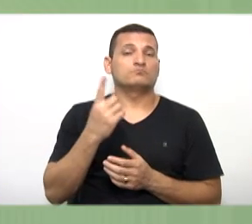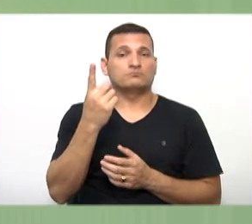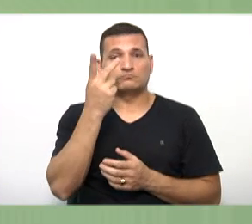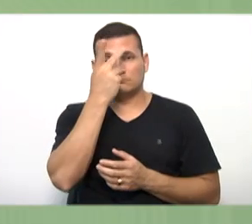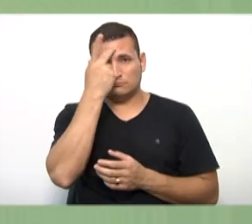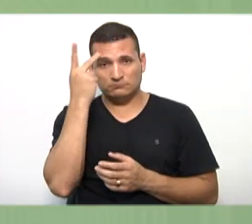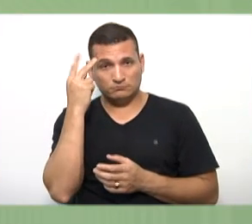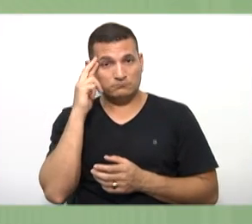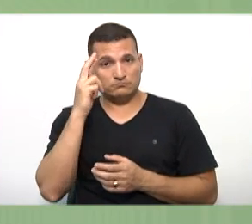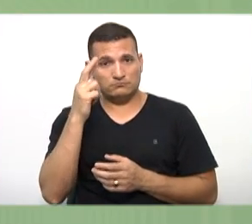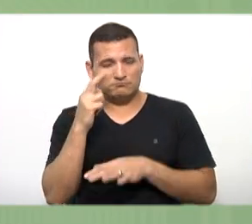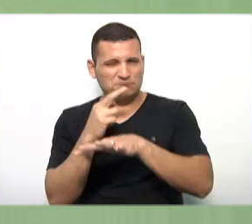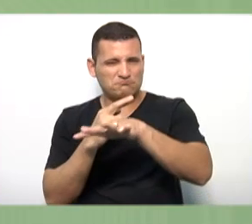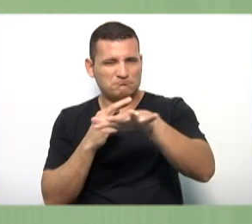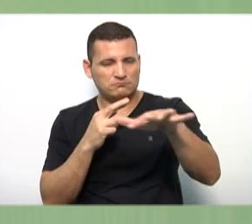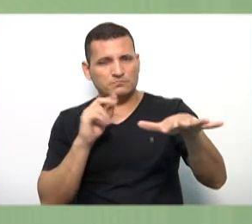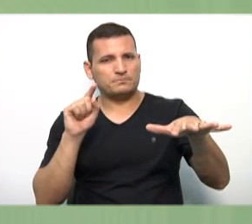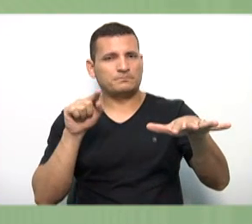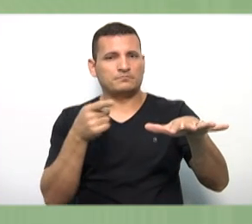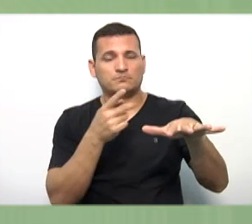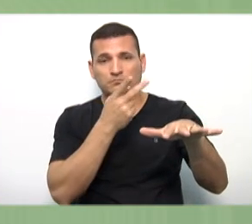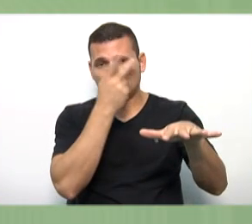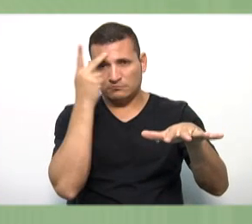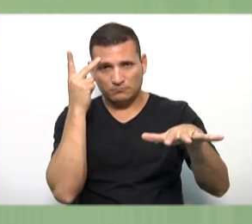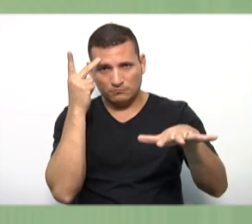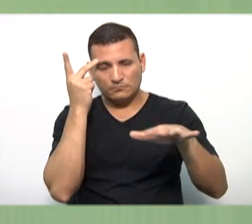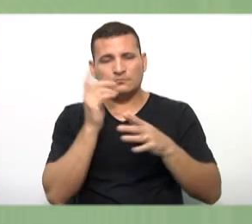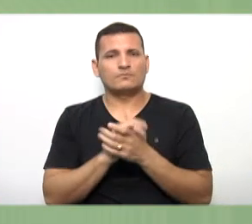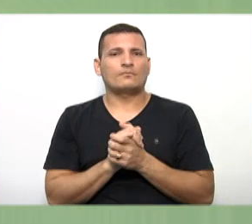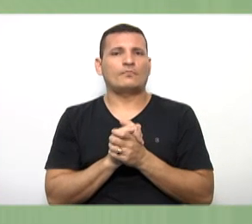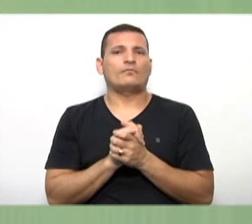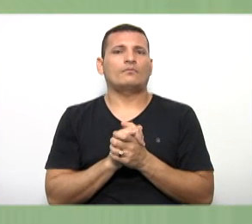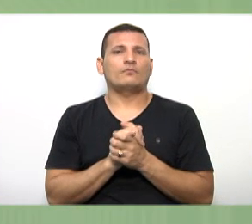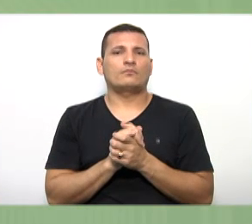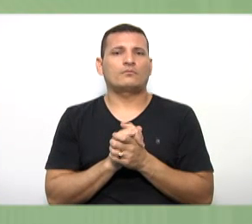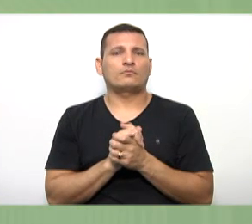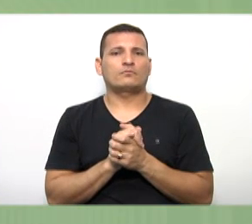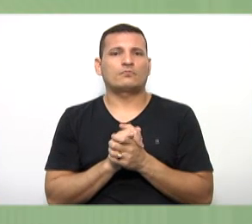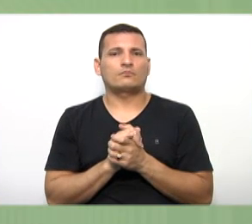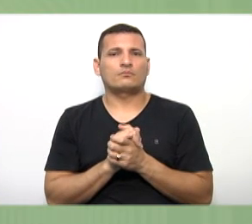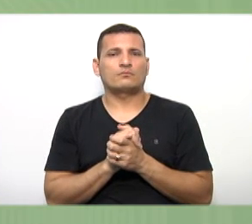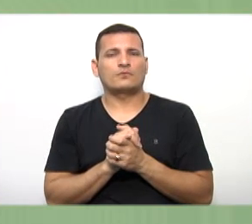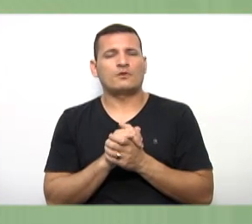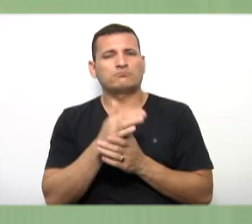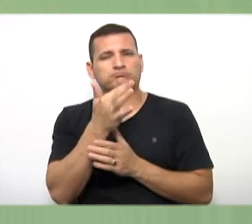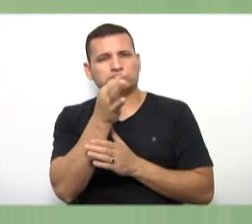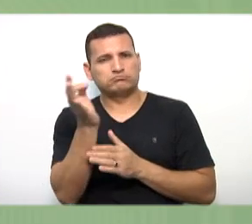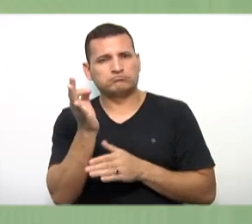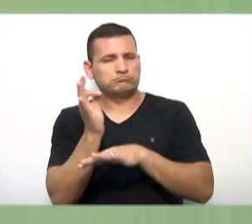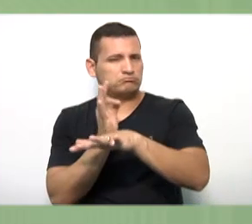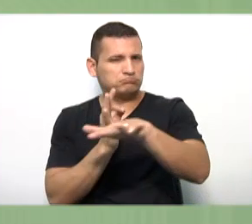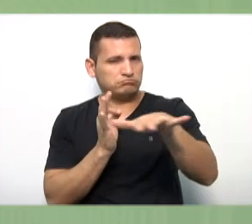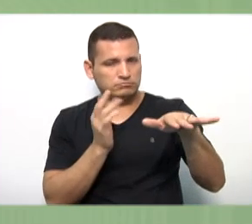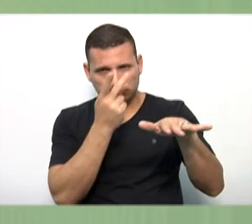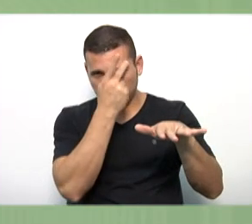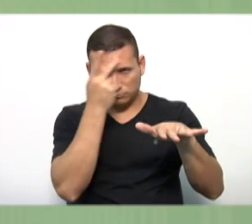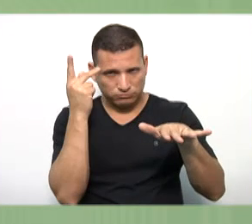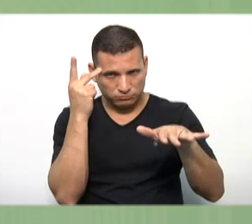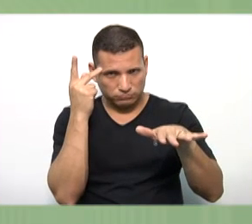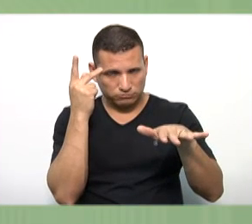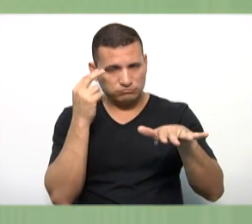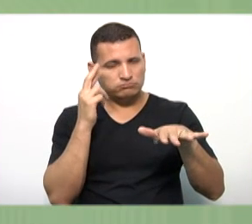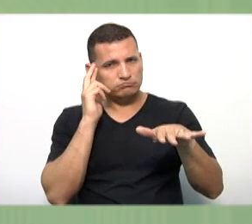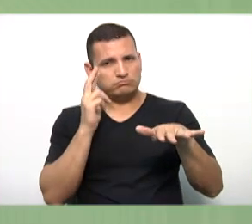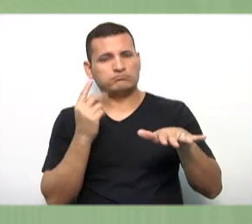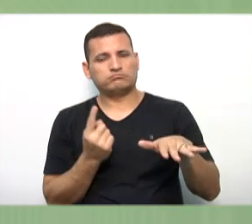que iriam liderar 1000 pessoas, teriam pessoas que iriam liderar 100 pessoas, teriam pessoas que iriam liderar